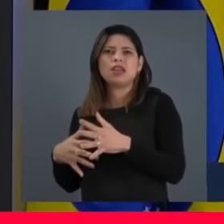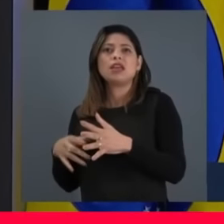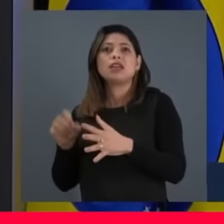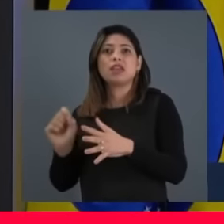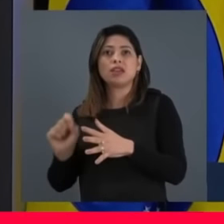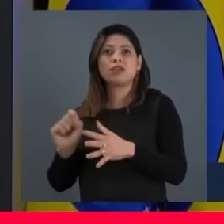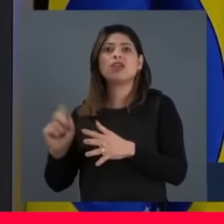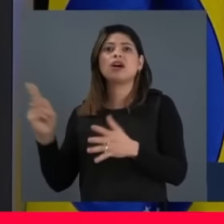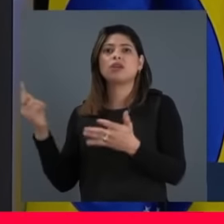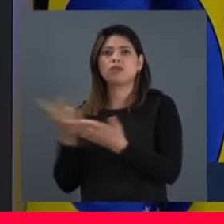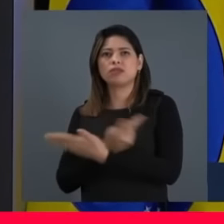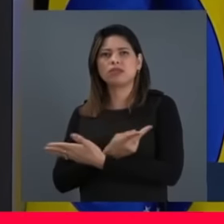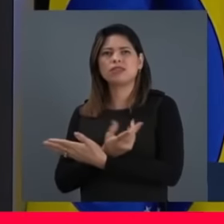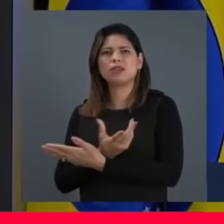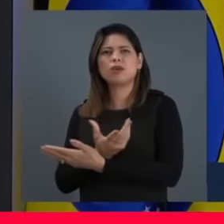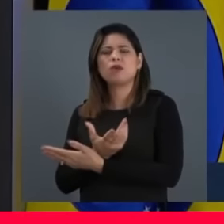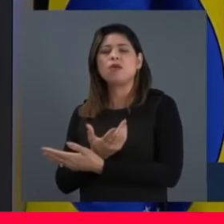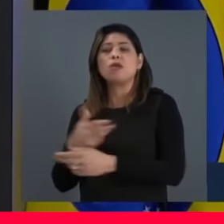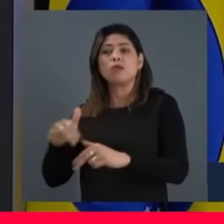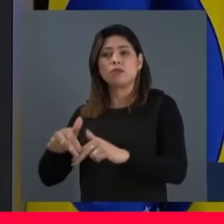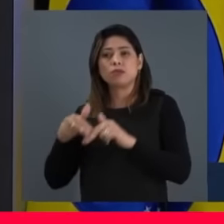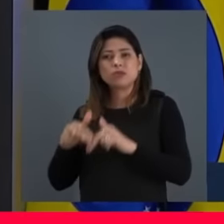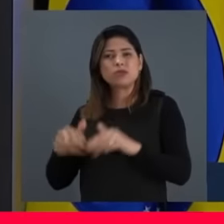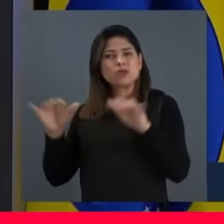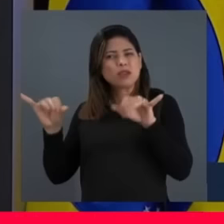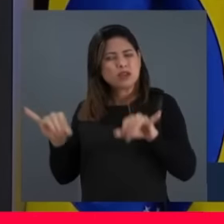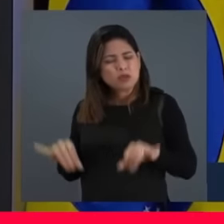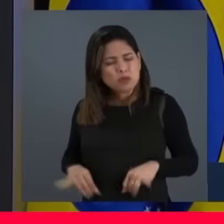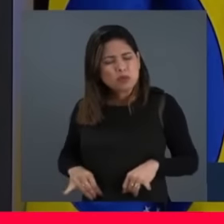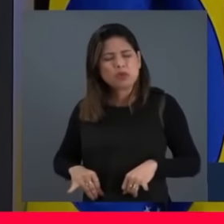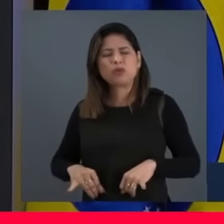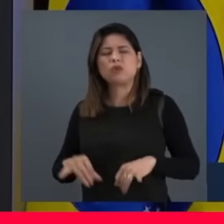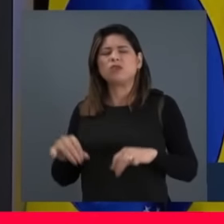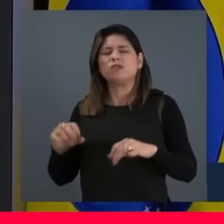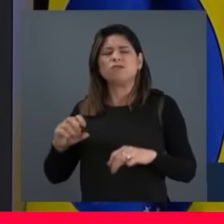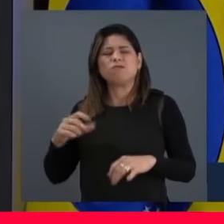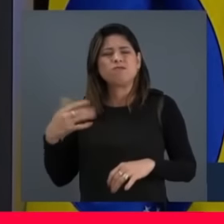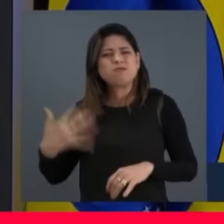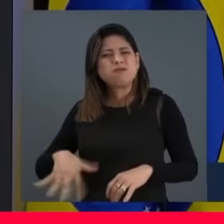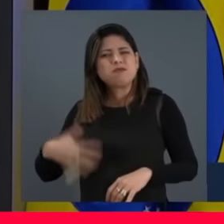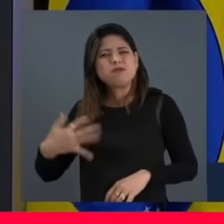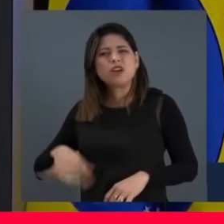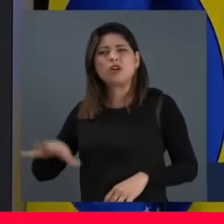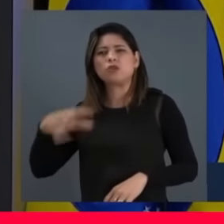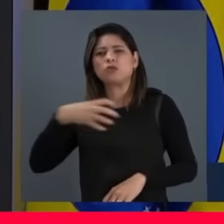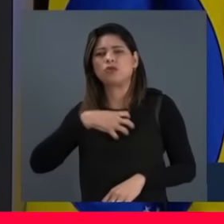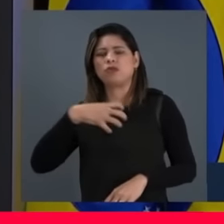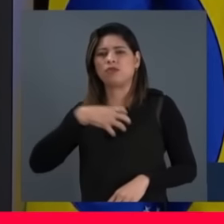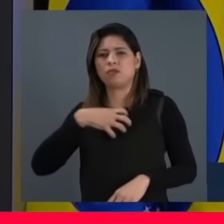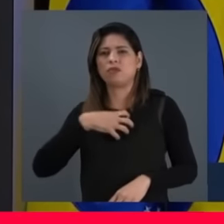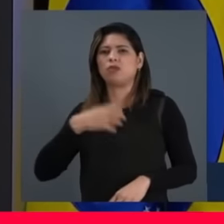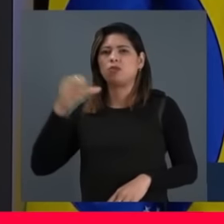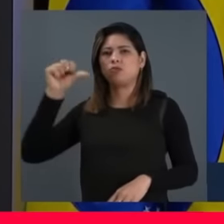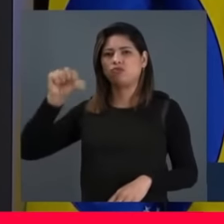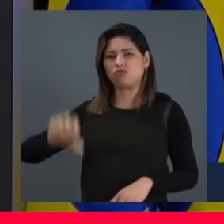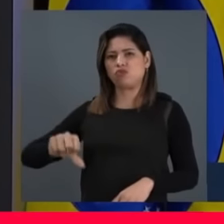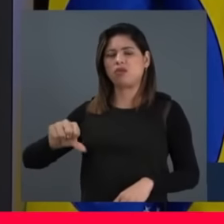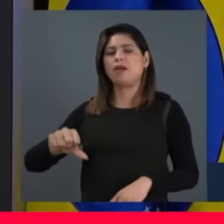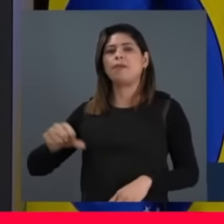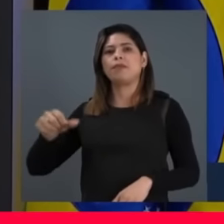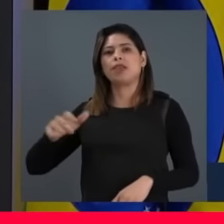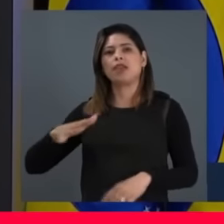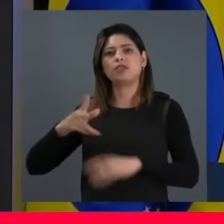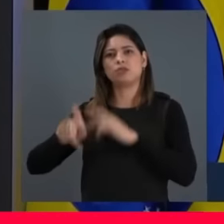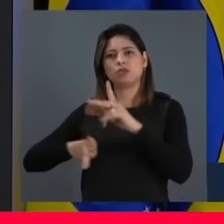faz com que a dor o sofrimento e piore ainda mais naquela região as enchentes devastadoras